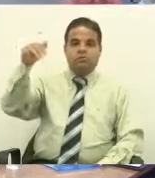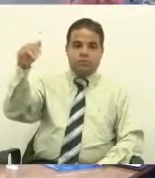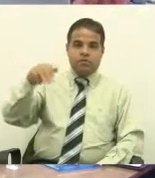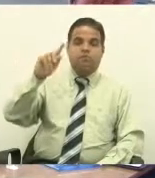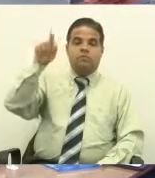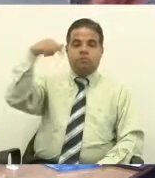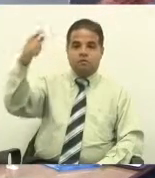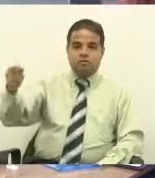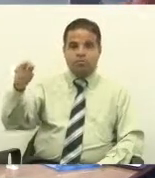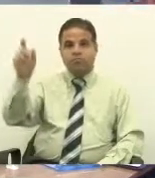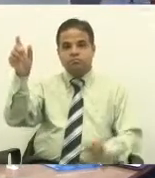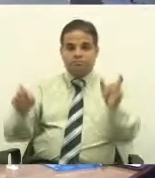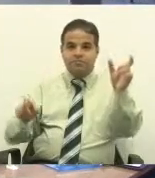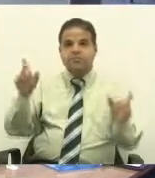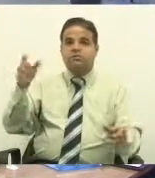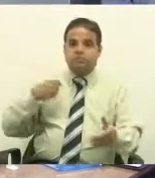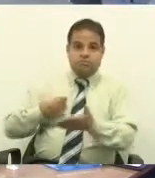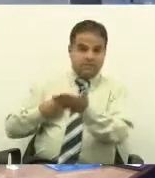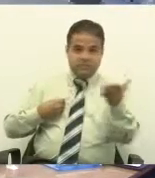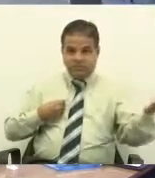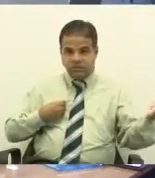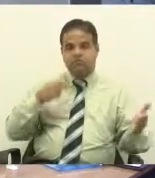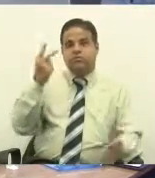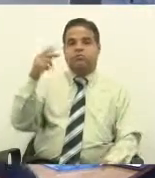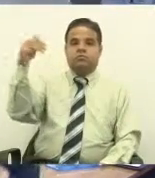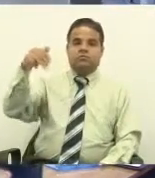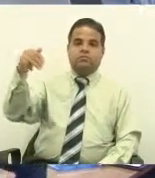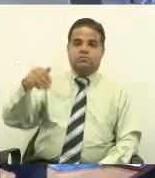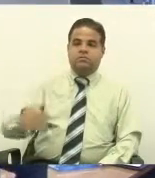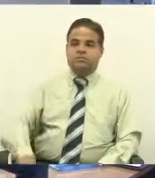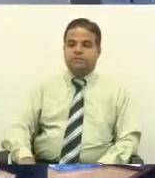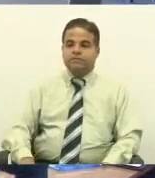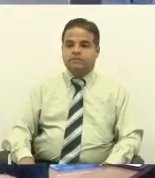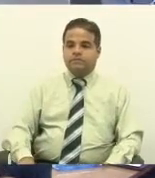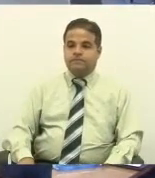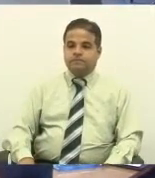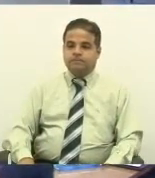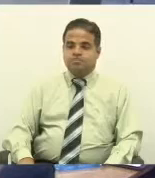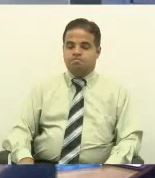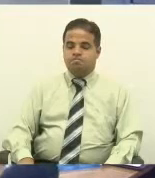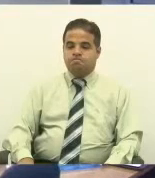aos cidadãos e cidadãs presentes por 2 minutos.